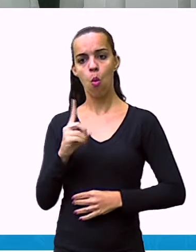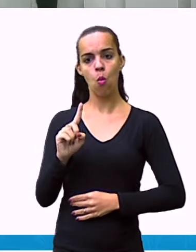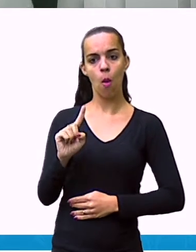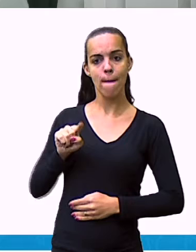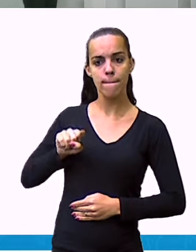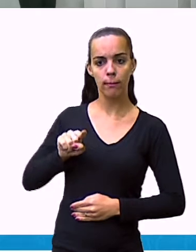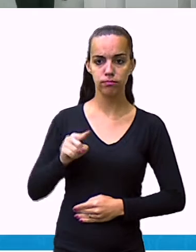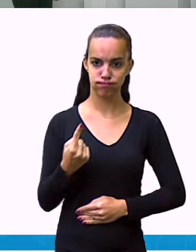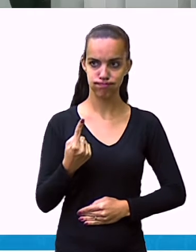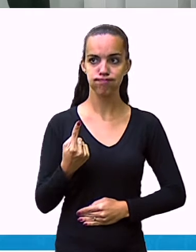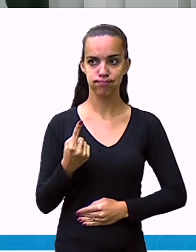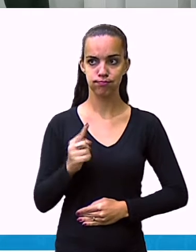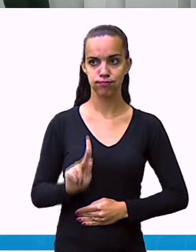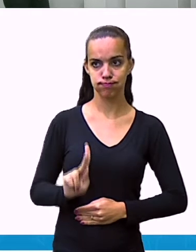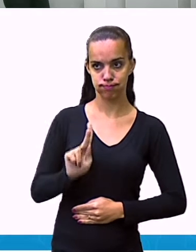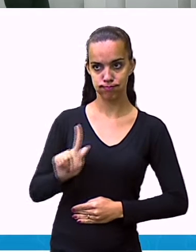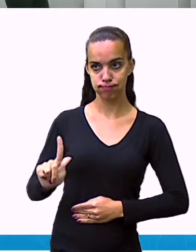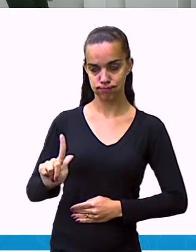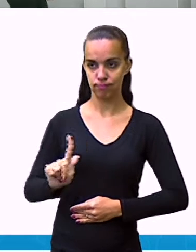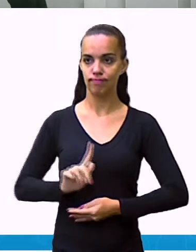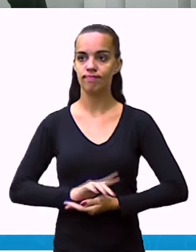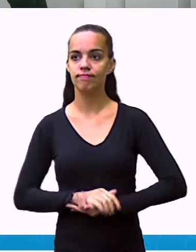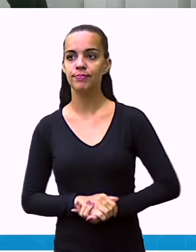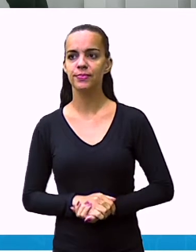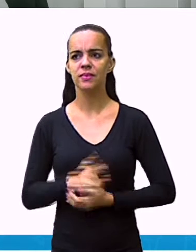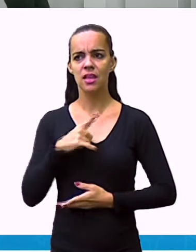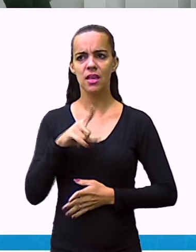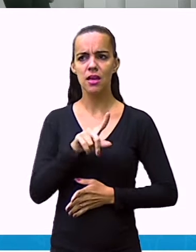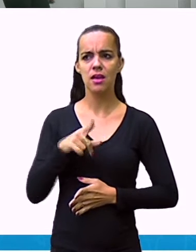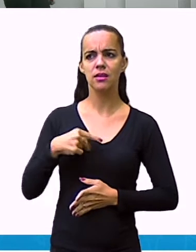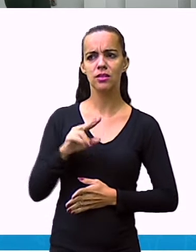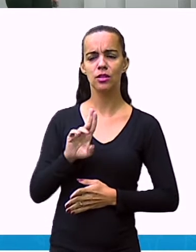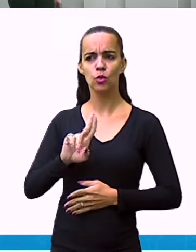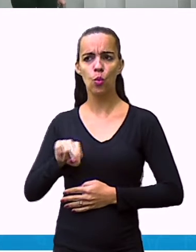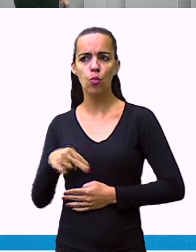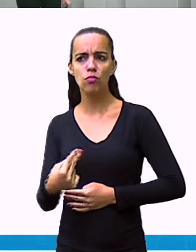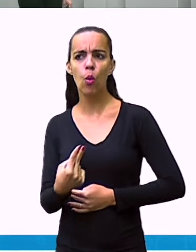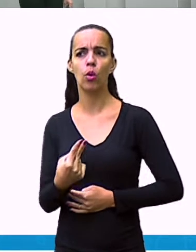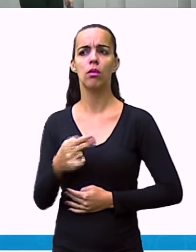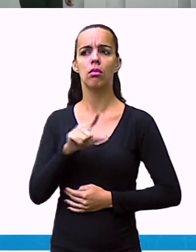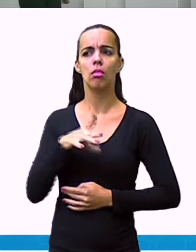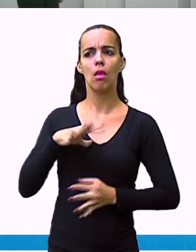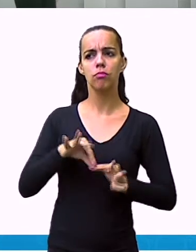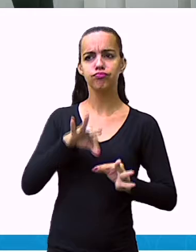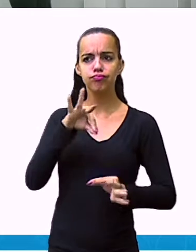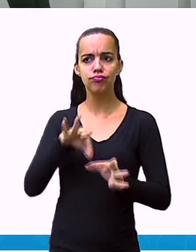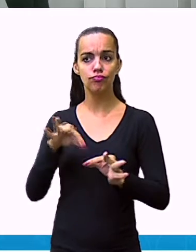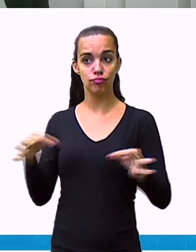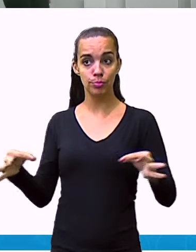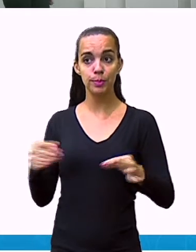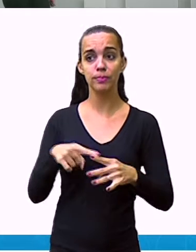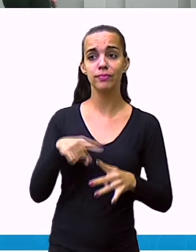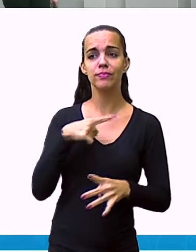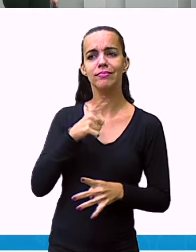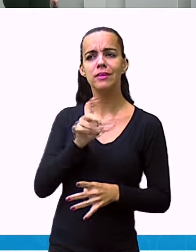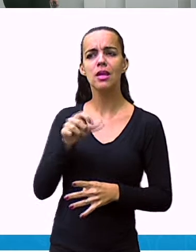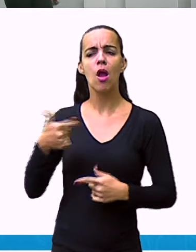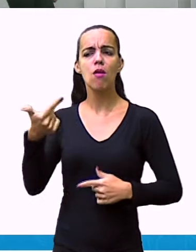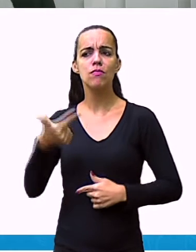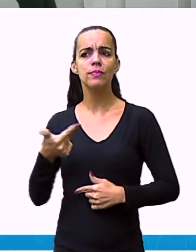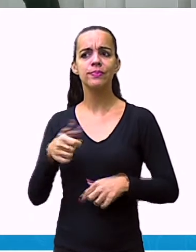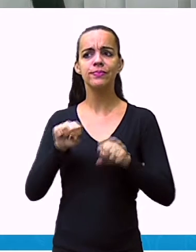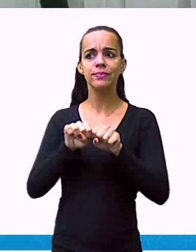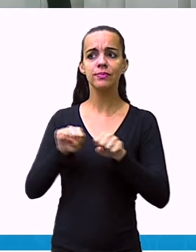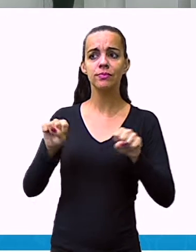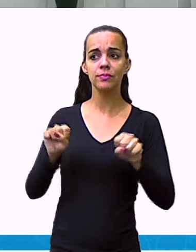são unidades de medida de massa segundo sistema internacional de medidas a unidade de